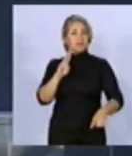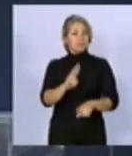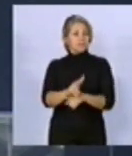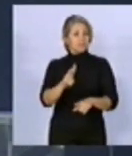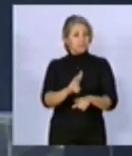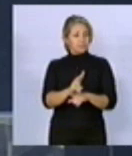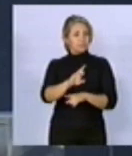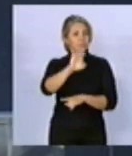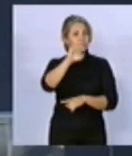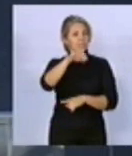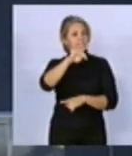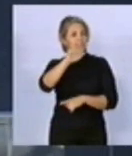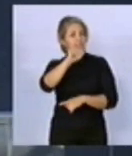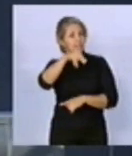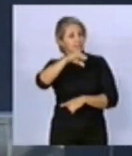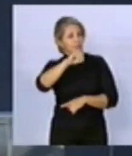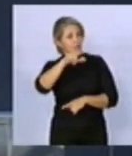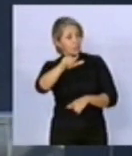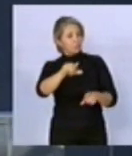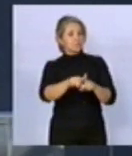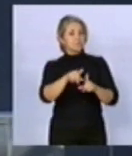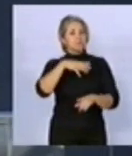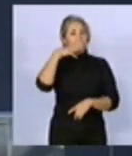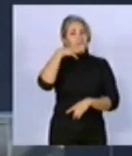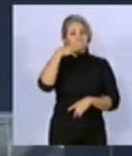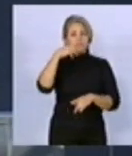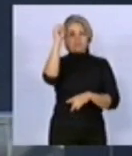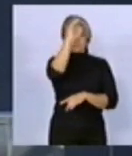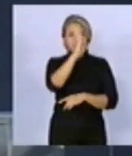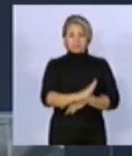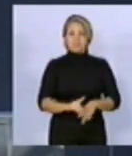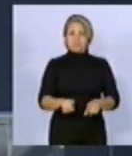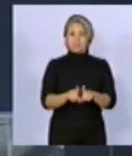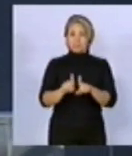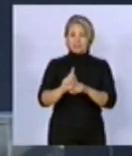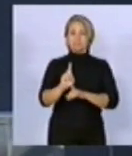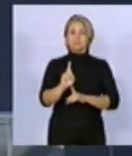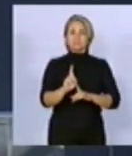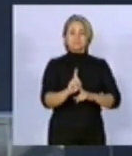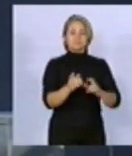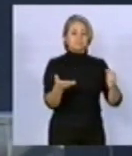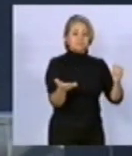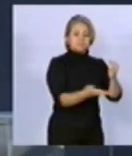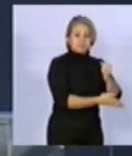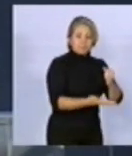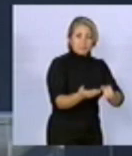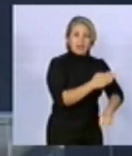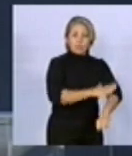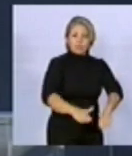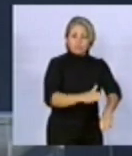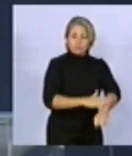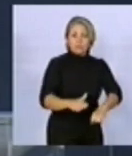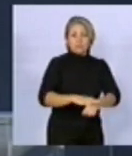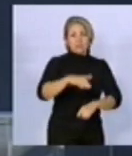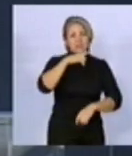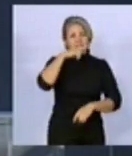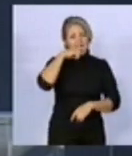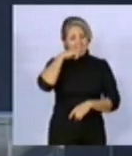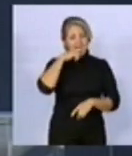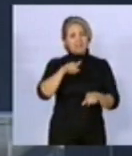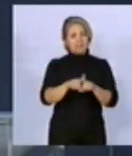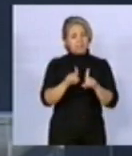brasileiro defendo o açúcar brasileiro defendo a cultura de cana-de-açúcar sobretudo com a participação ativa